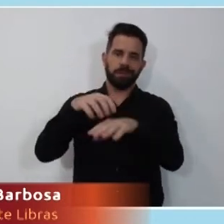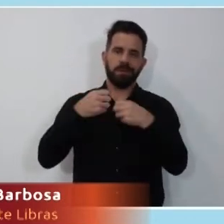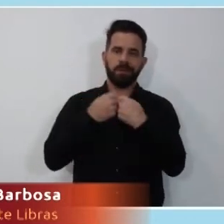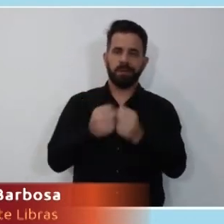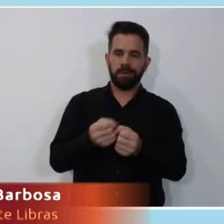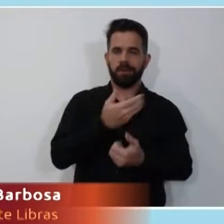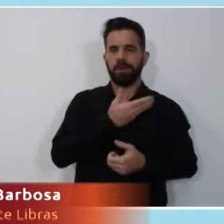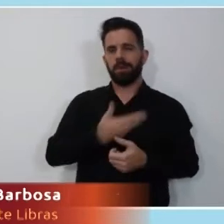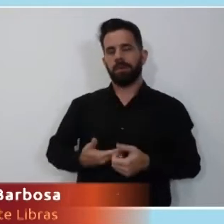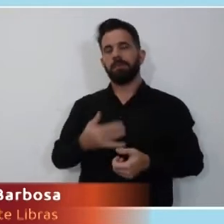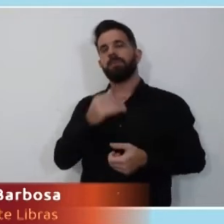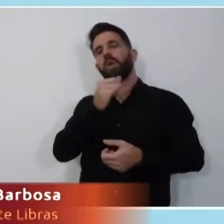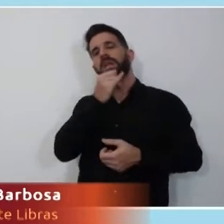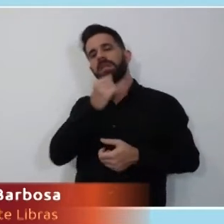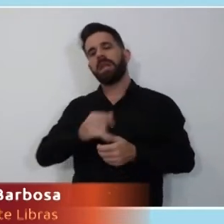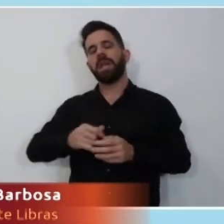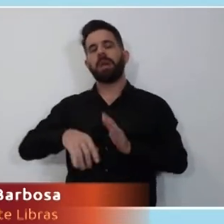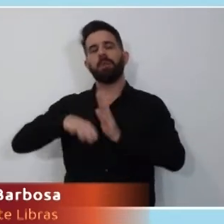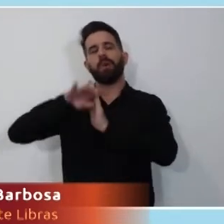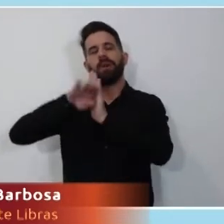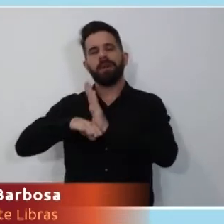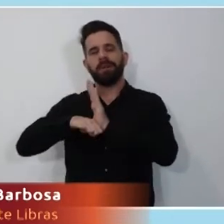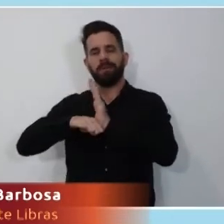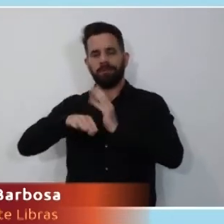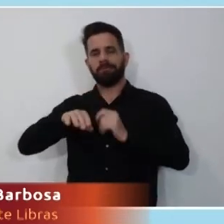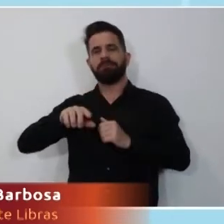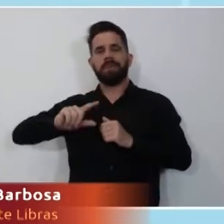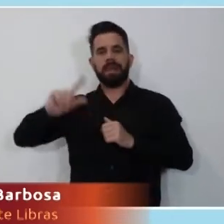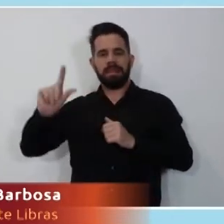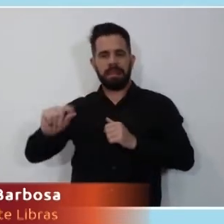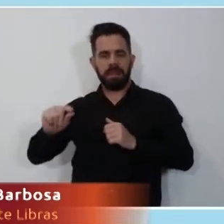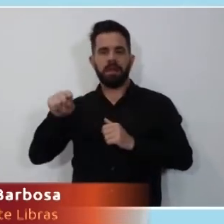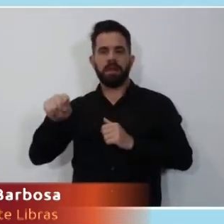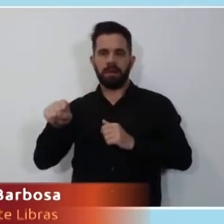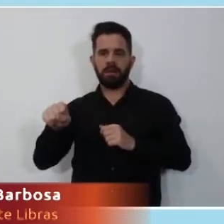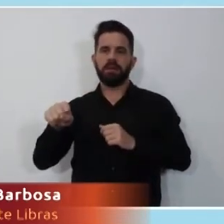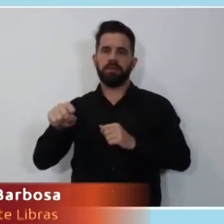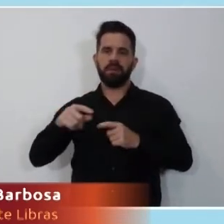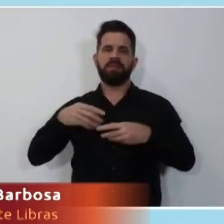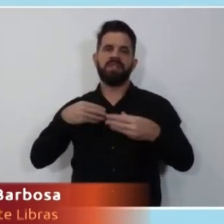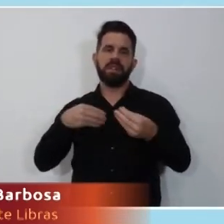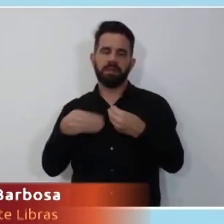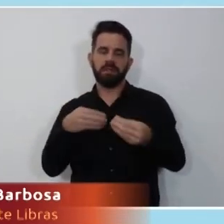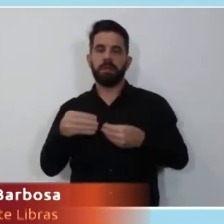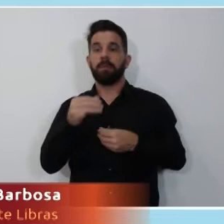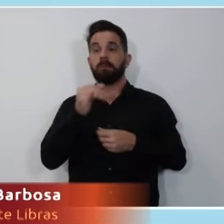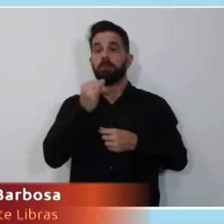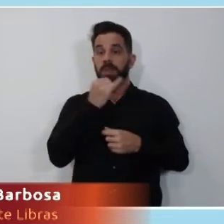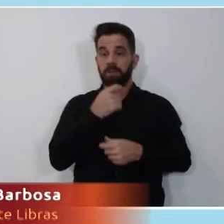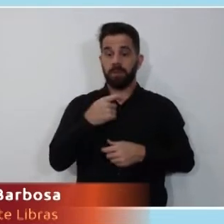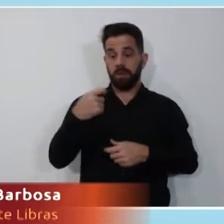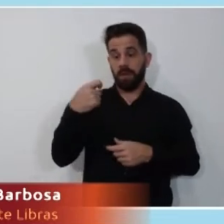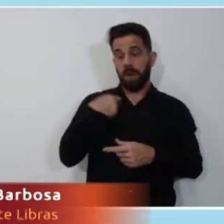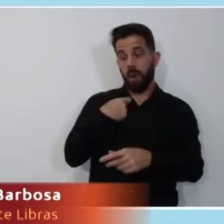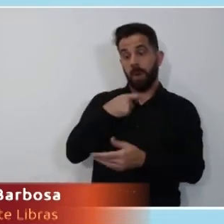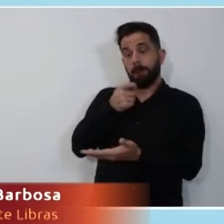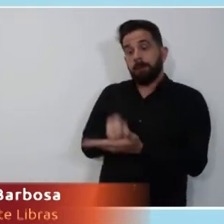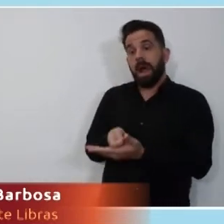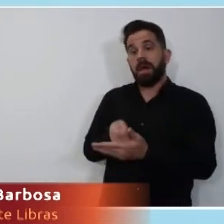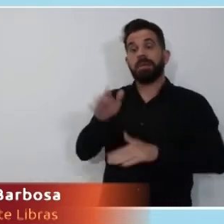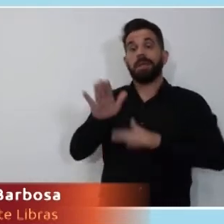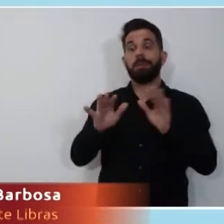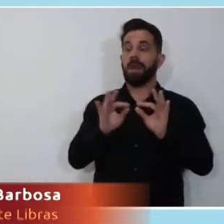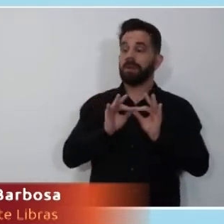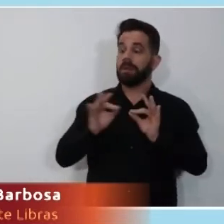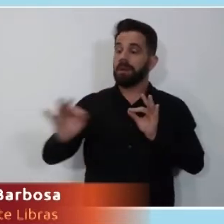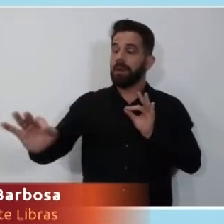tarifa flexível, né, o valor cobrado pelo passageiro vai depender da distância que ele percorre, e também a possibilidade de